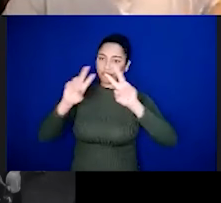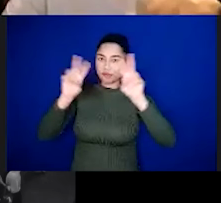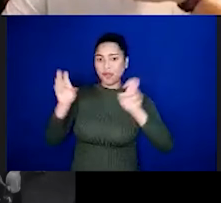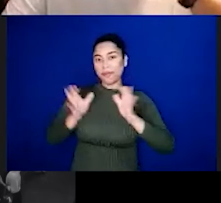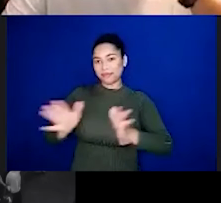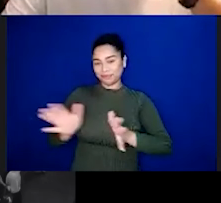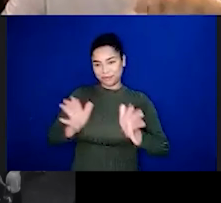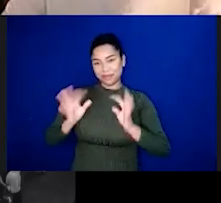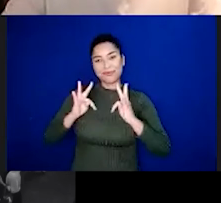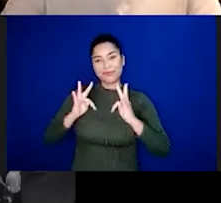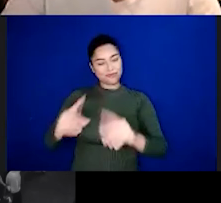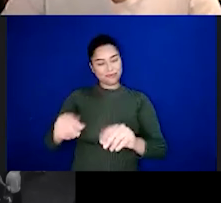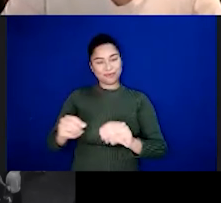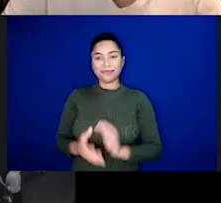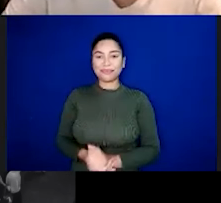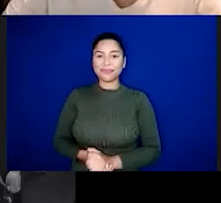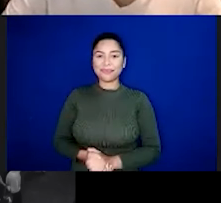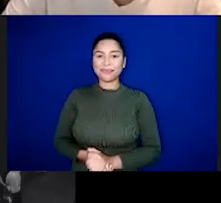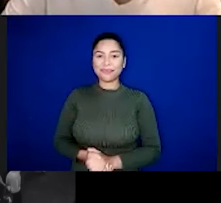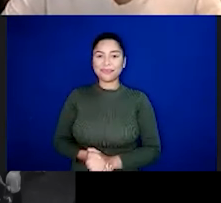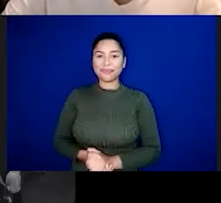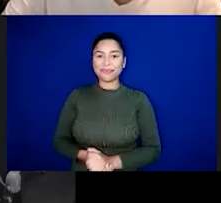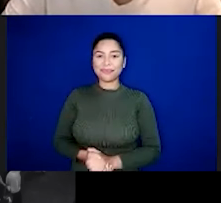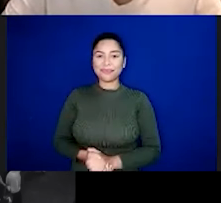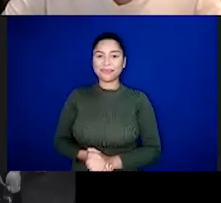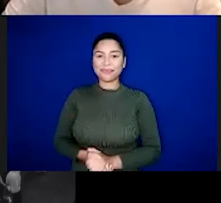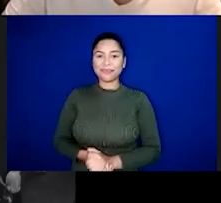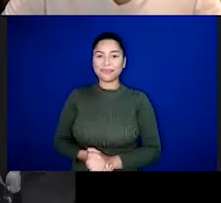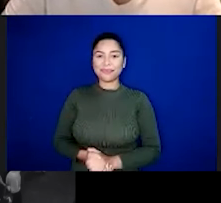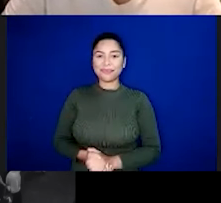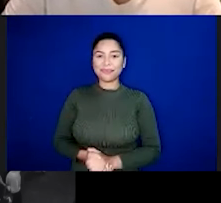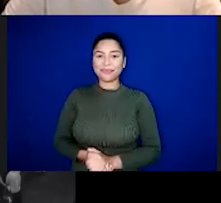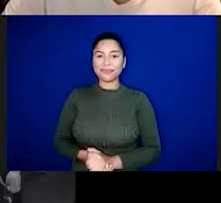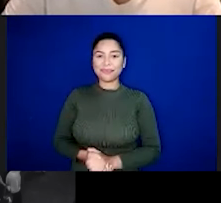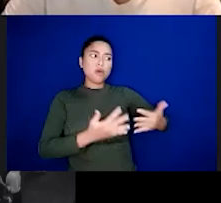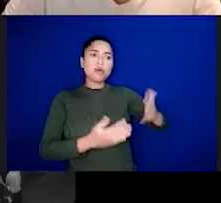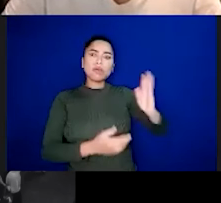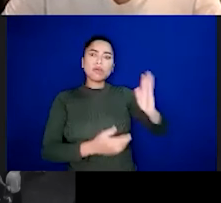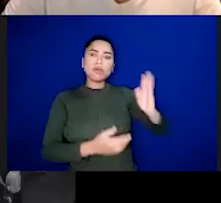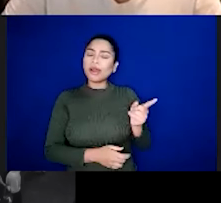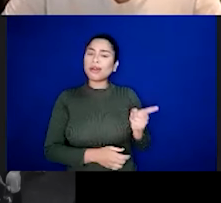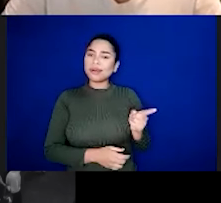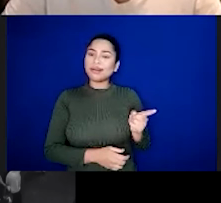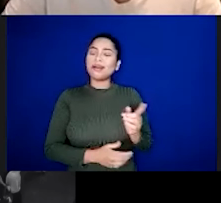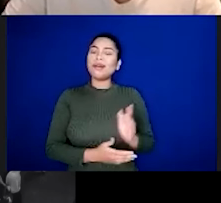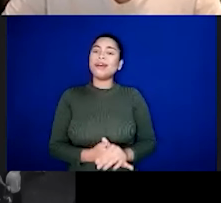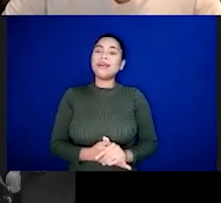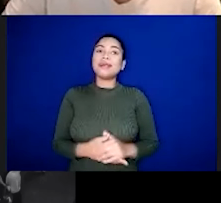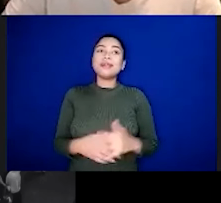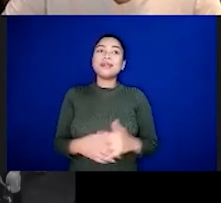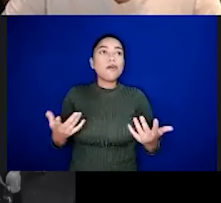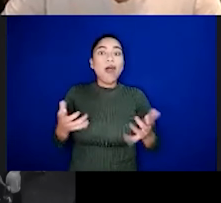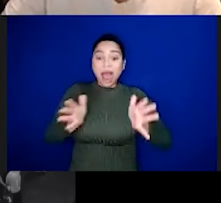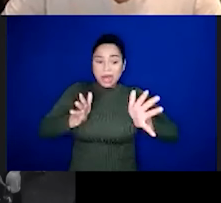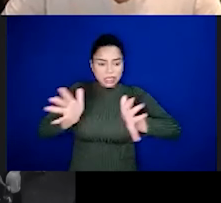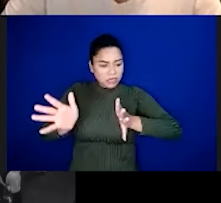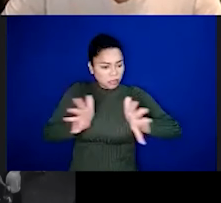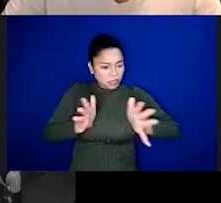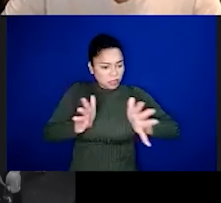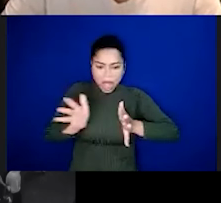que o Cláudia acabou de trazer porque a sensibilidade acaba contemplando um mundo de informações